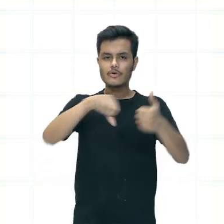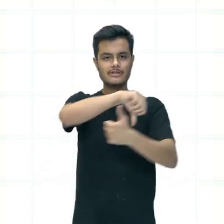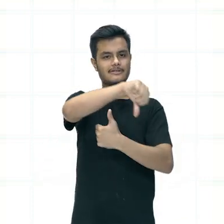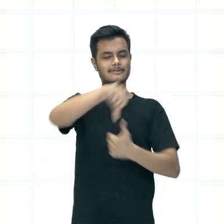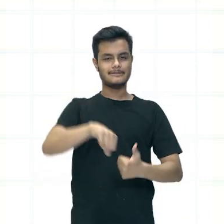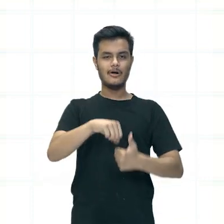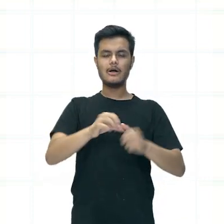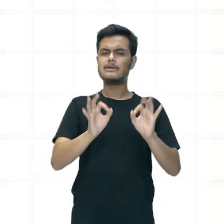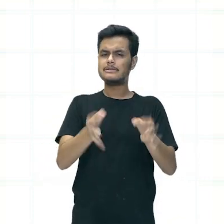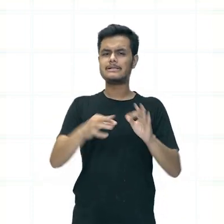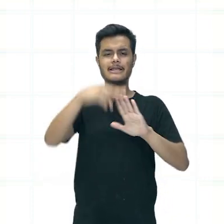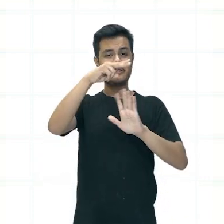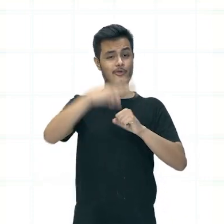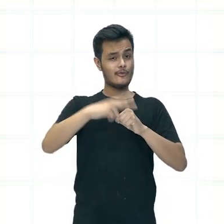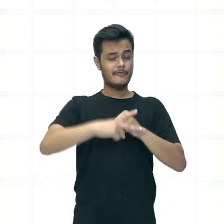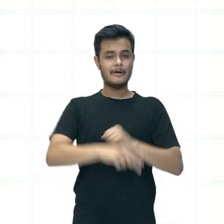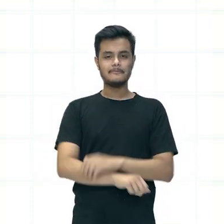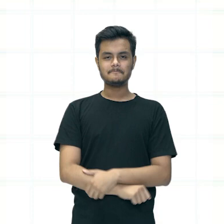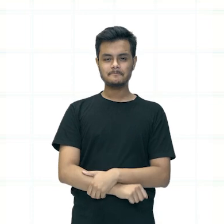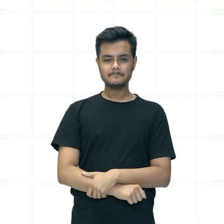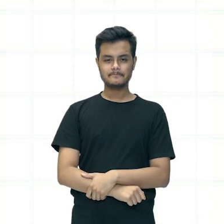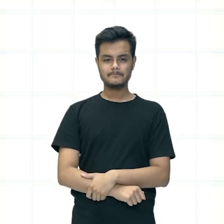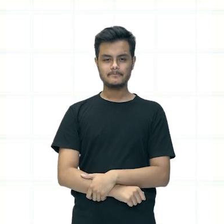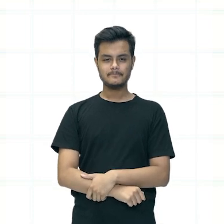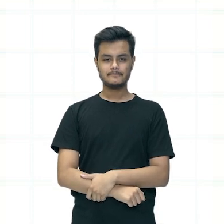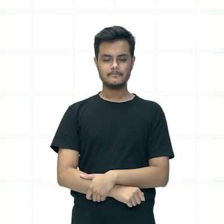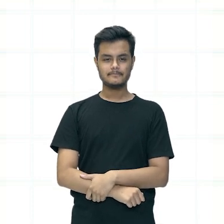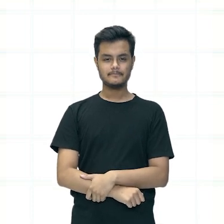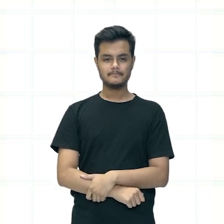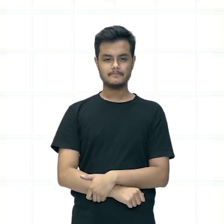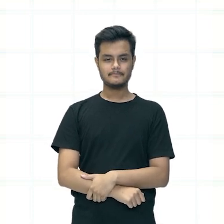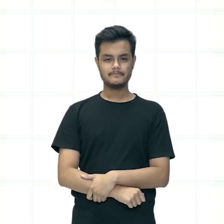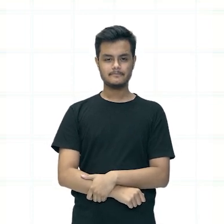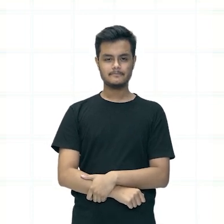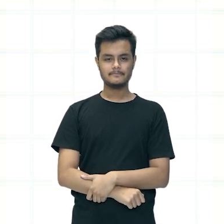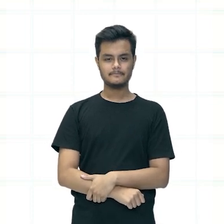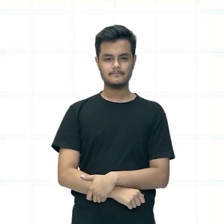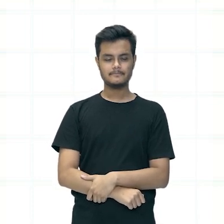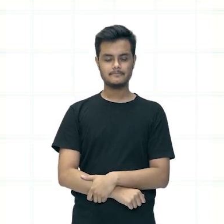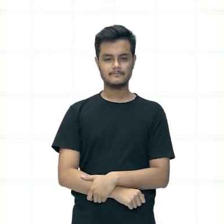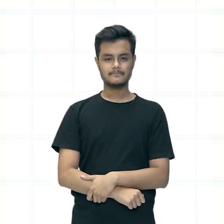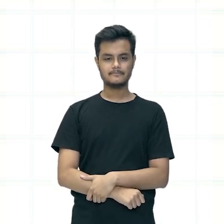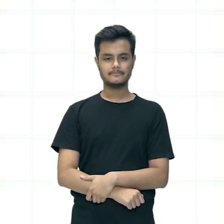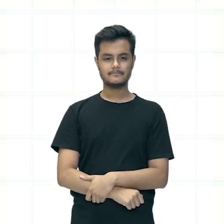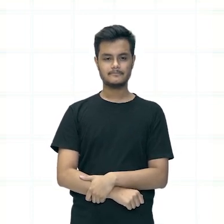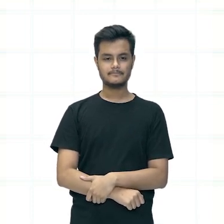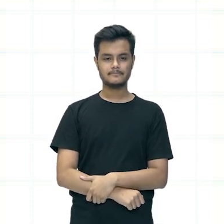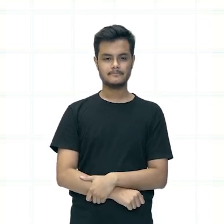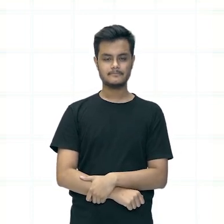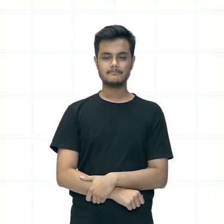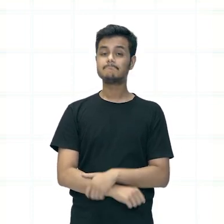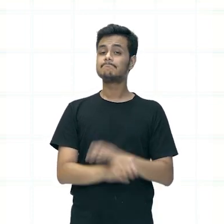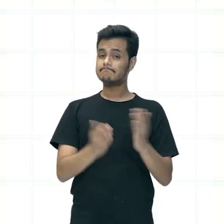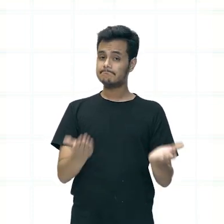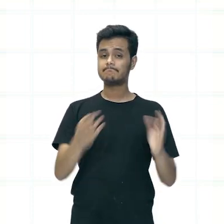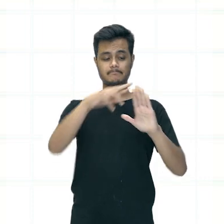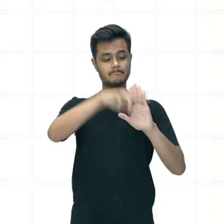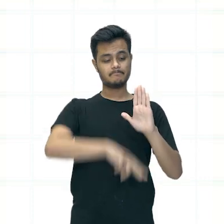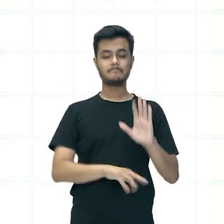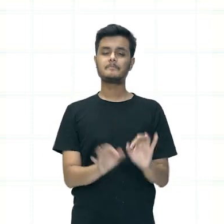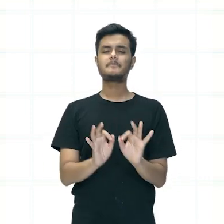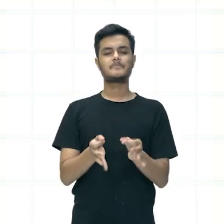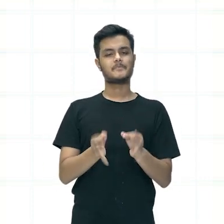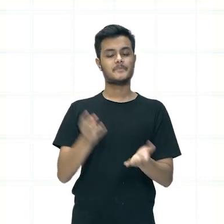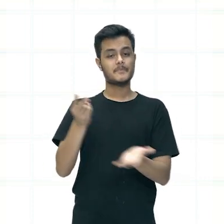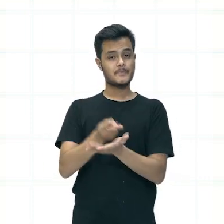modificação no verbo, tá bom? Porque nós estamos falando de simple past. Eu preciso mexer